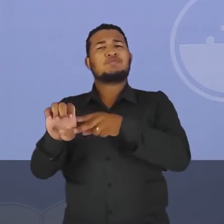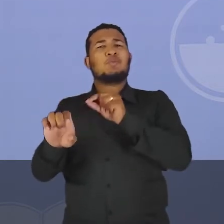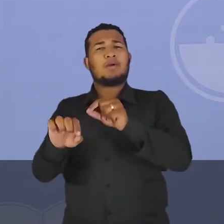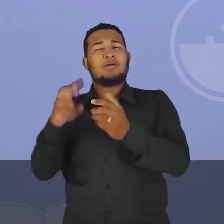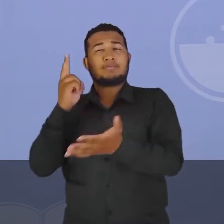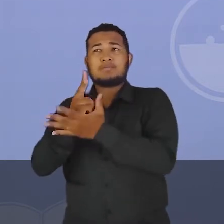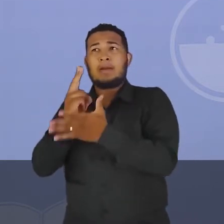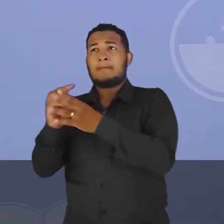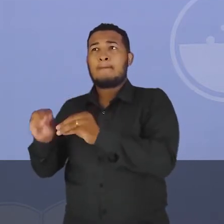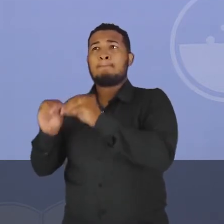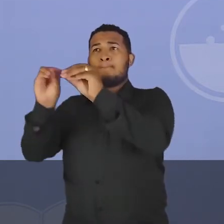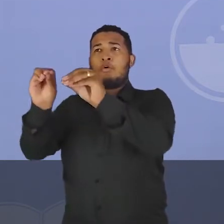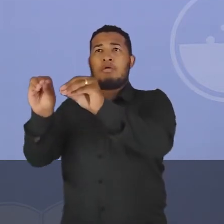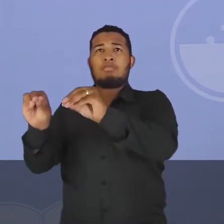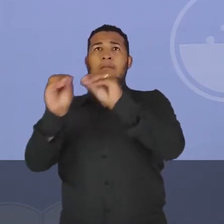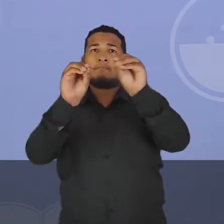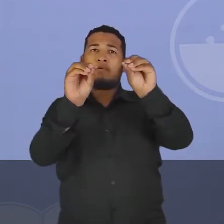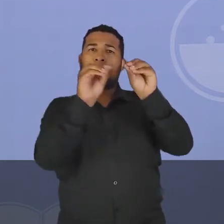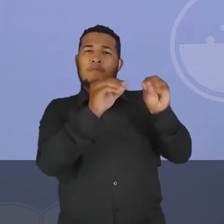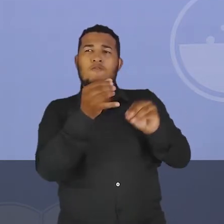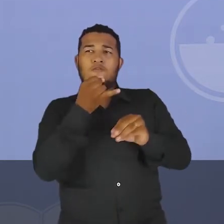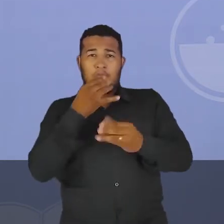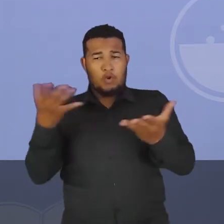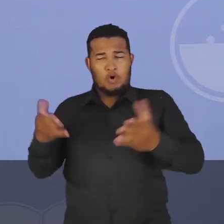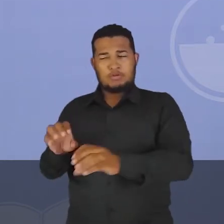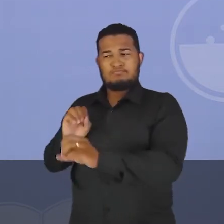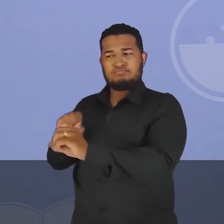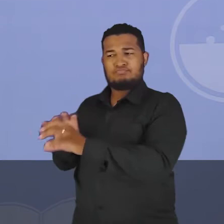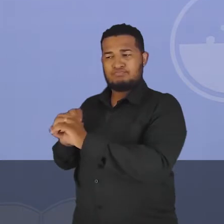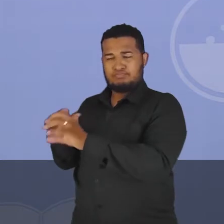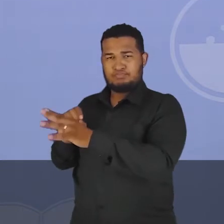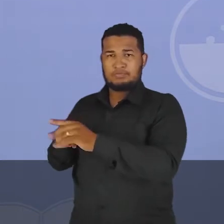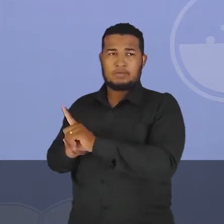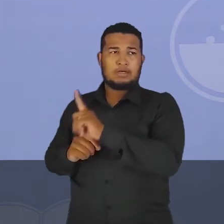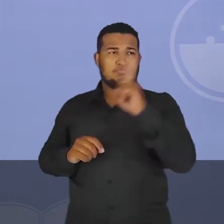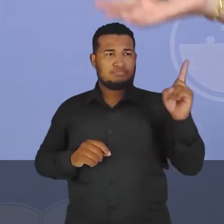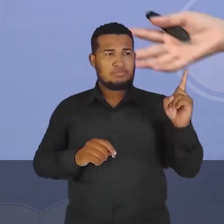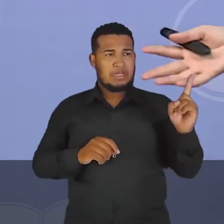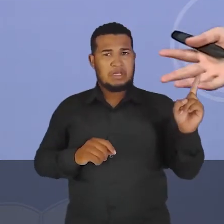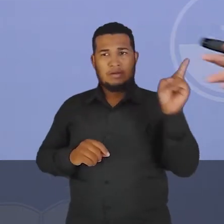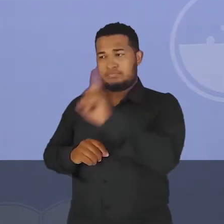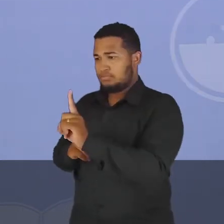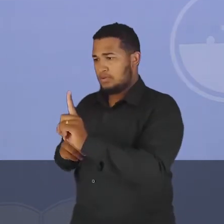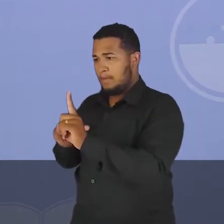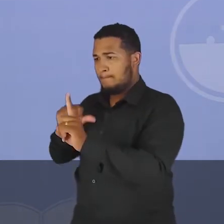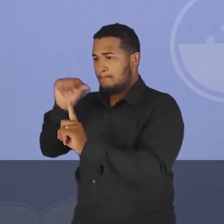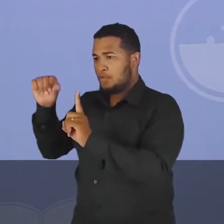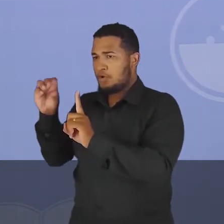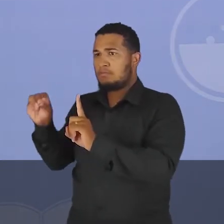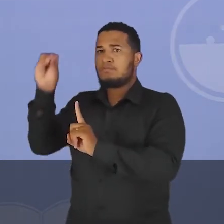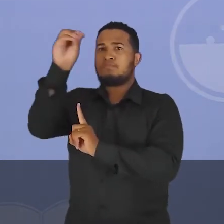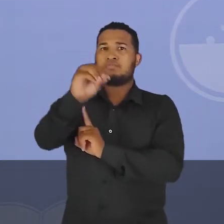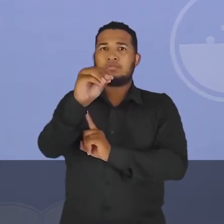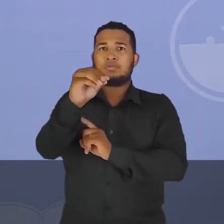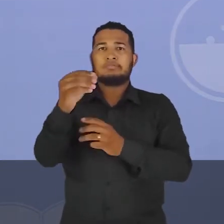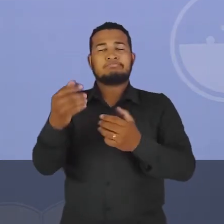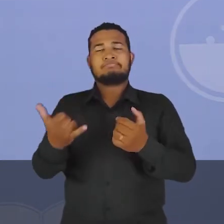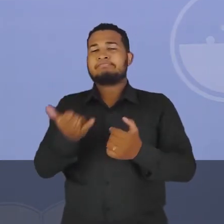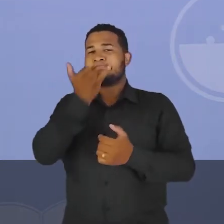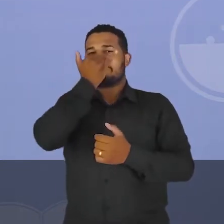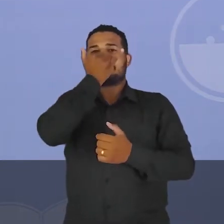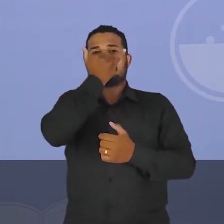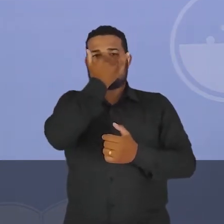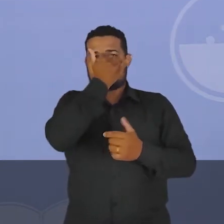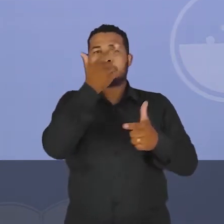imagina, eles estavam catequizando os índios hoje e amanhã, quando ele fala, cadê o grupo? O grupo já saiu e foi para outro espaço. Era um grande problema. Os jesuítas,